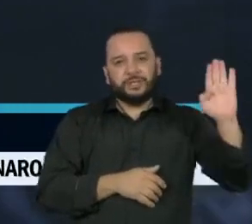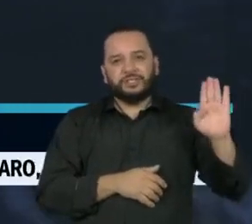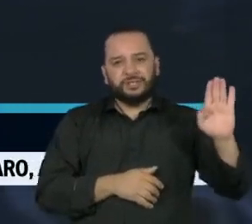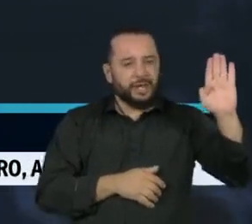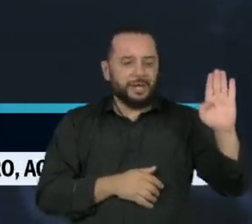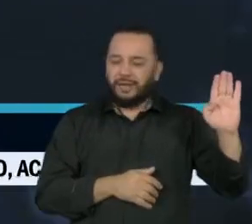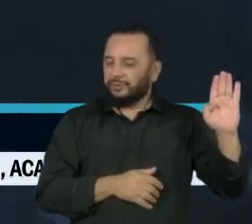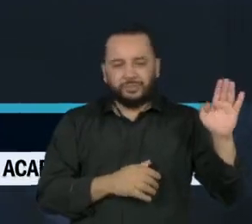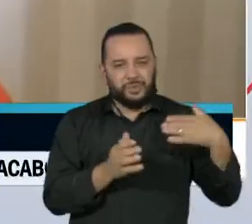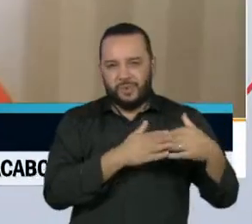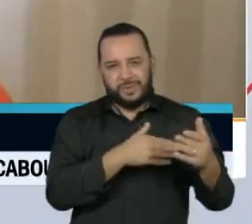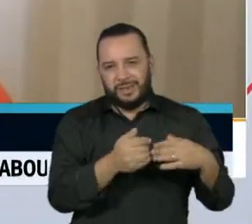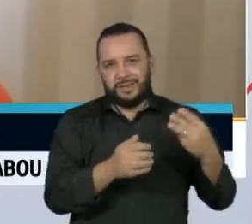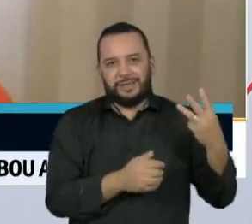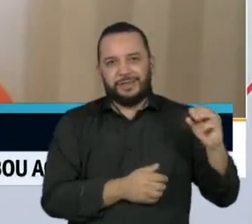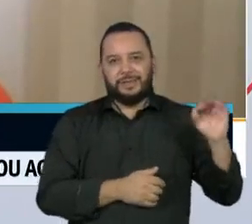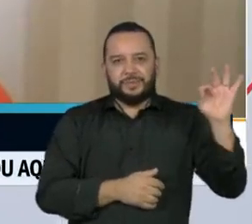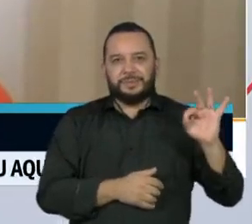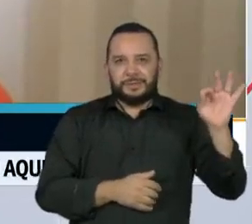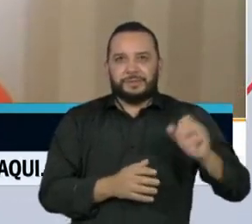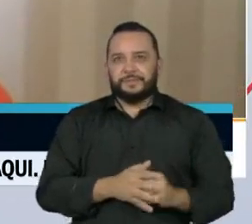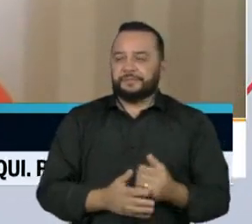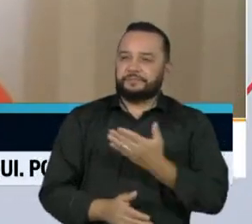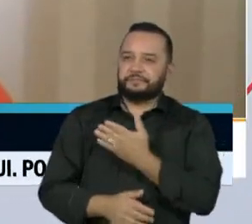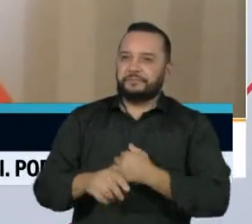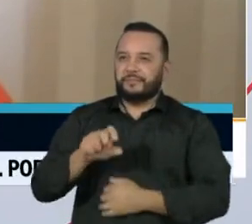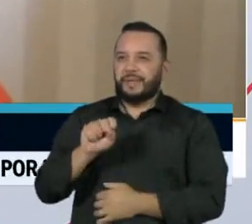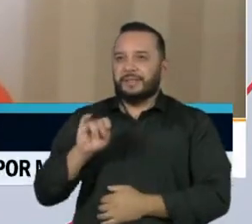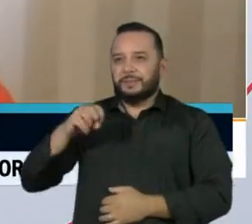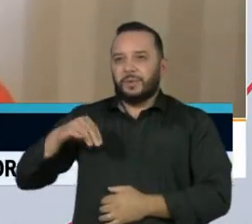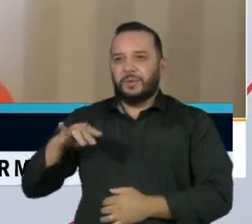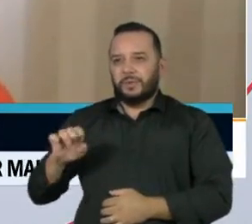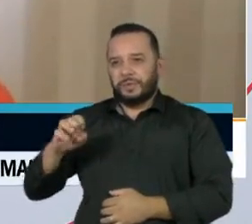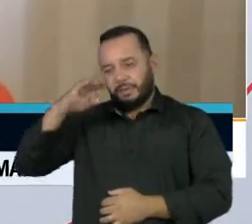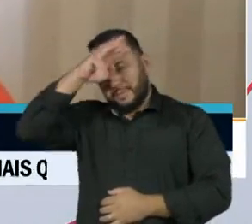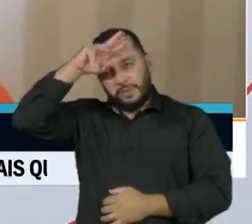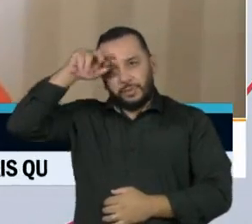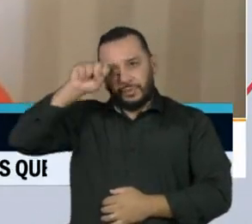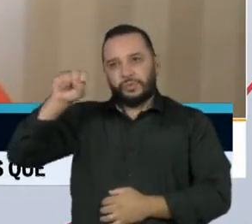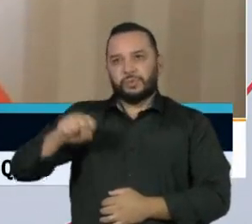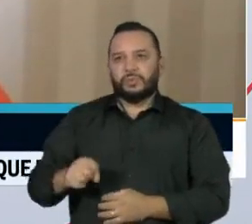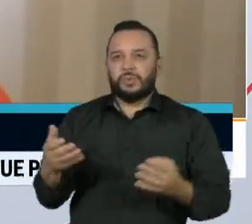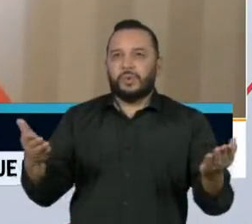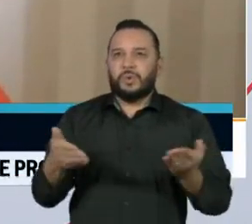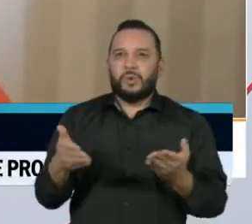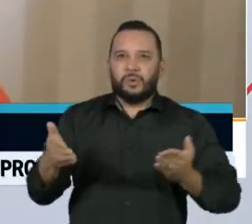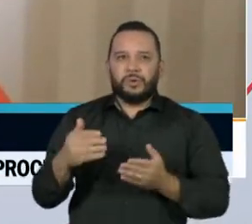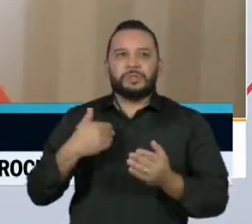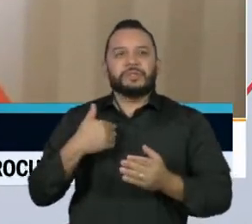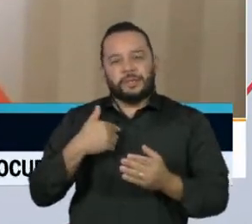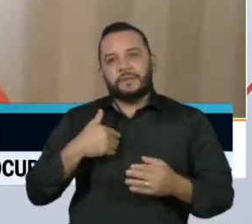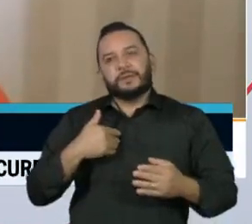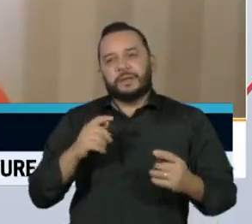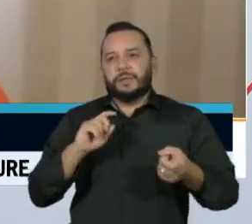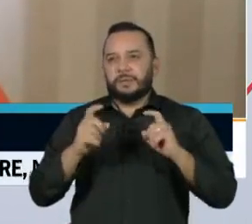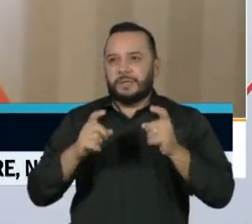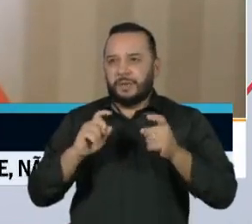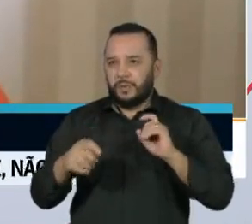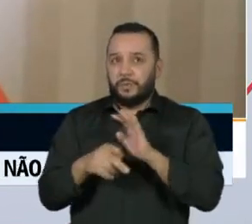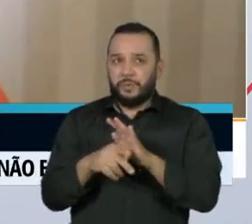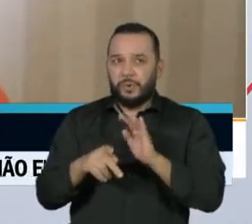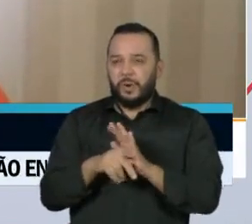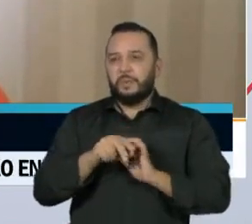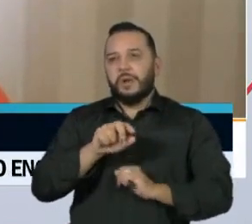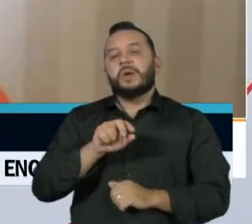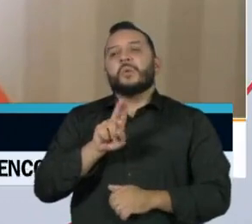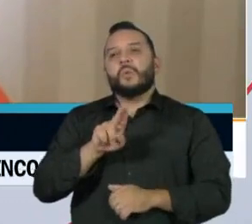a qualquer outro nome afirmou dura Simone tebet do Mato Grosso do Sul participam hoje de uma Sabatina online do portal UOL